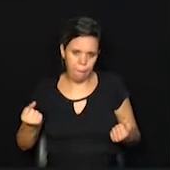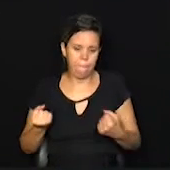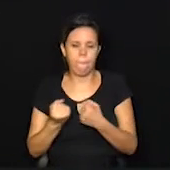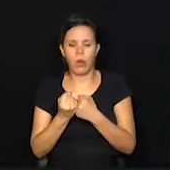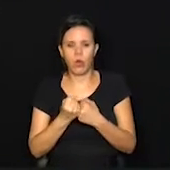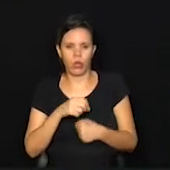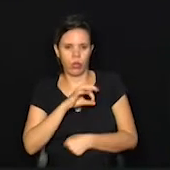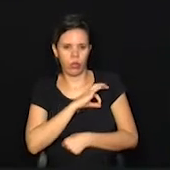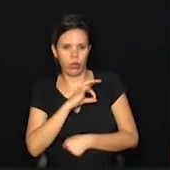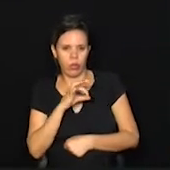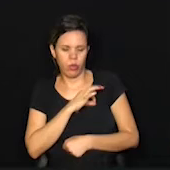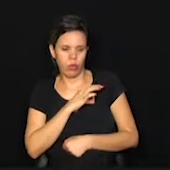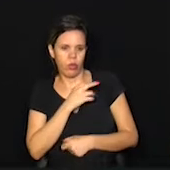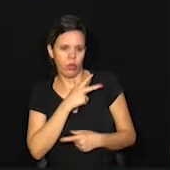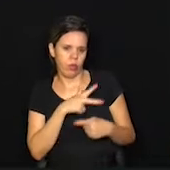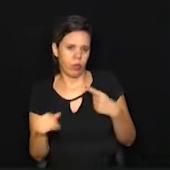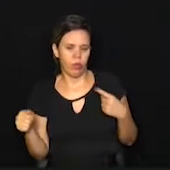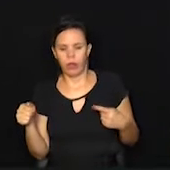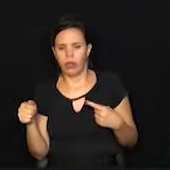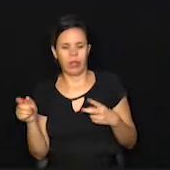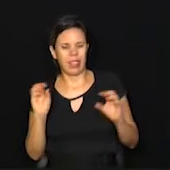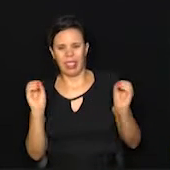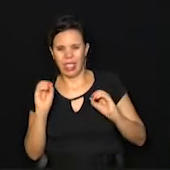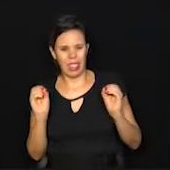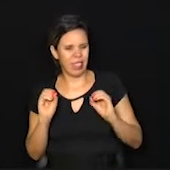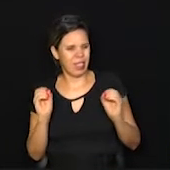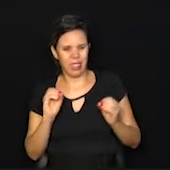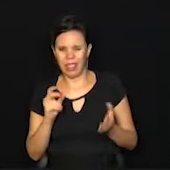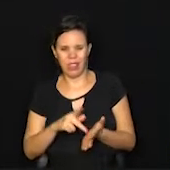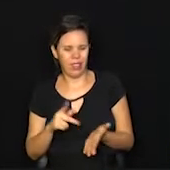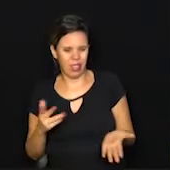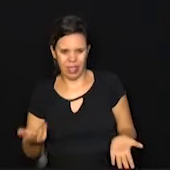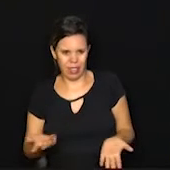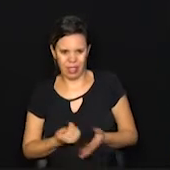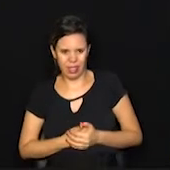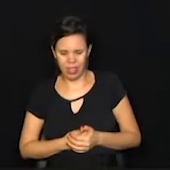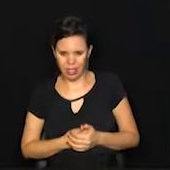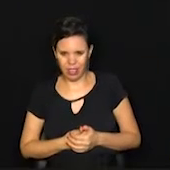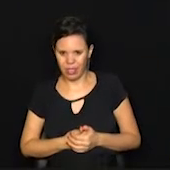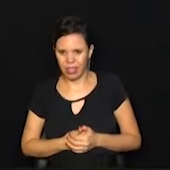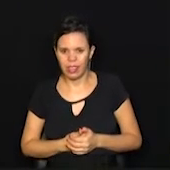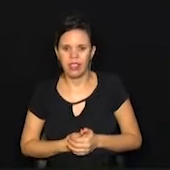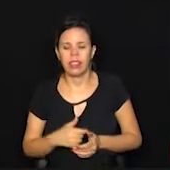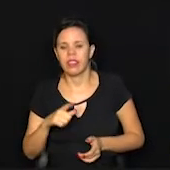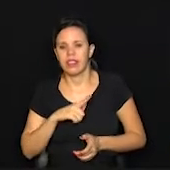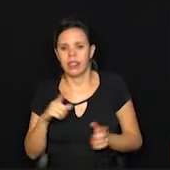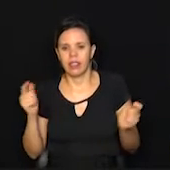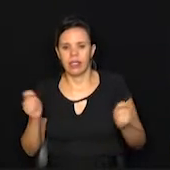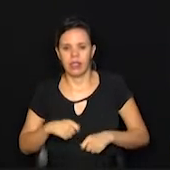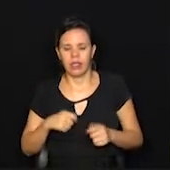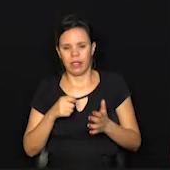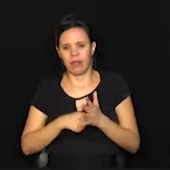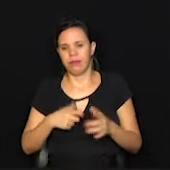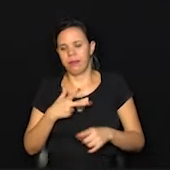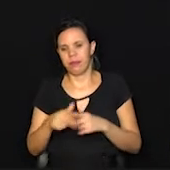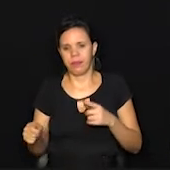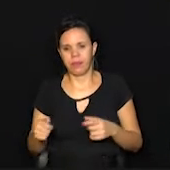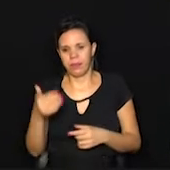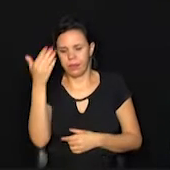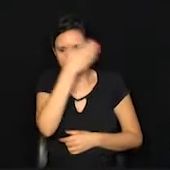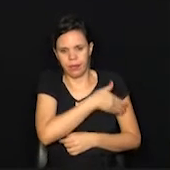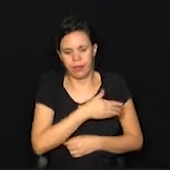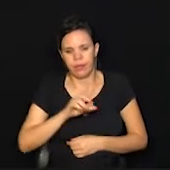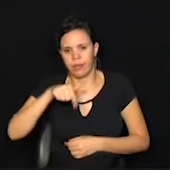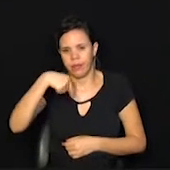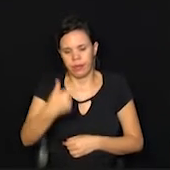entre as forças armadas para resistir e nenhuma dessas coisas era verdade teria tido condições de ter resistência à prova disso